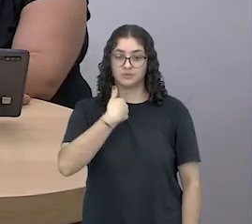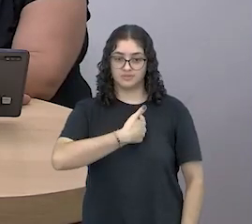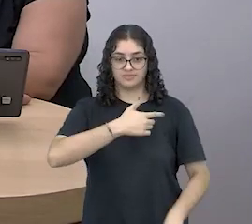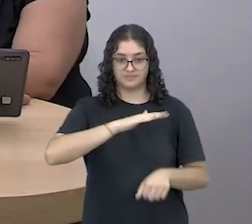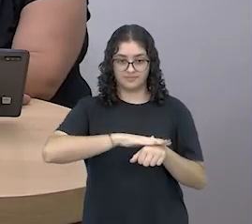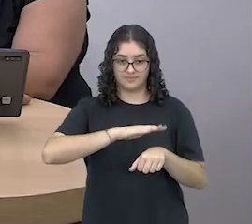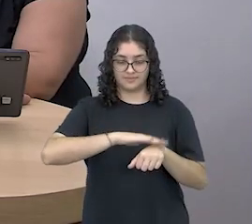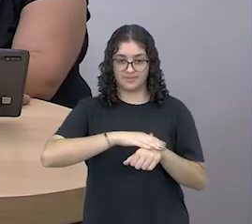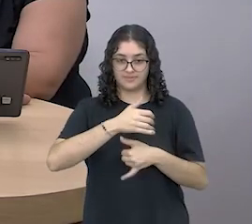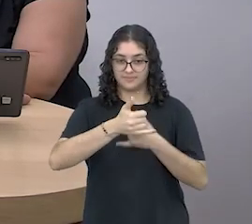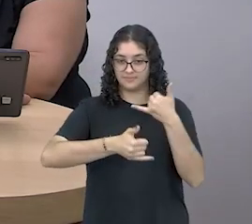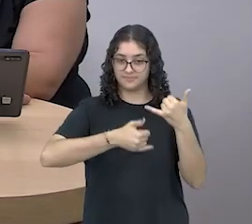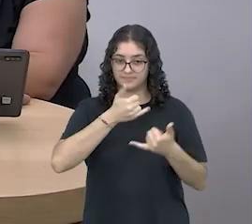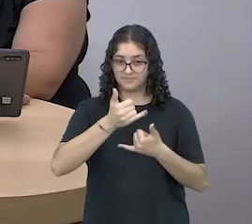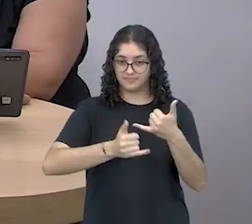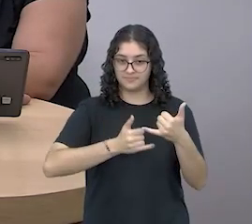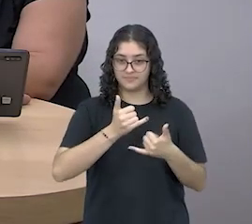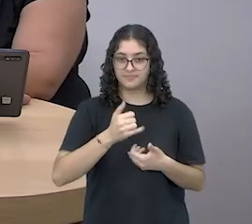fazer esse joguinho.